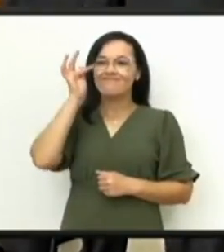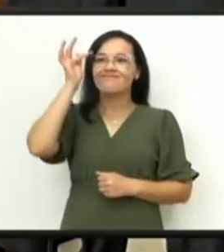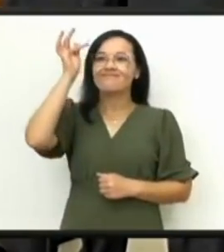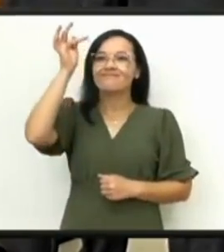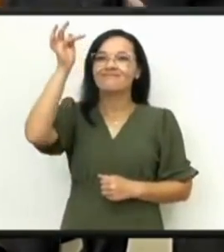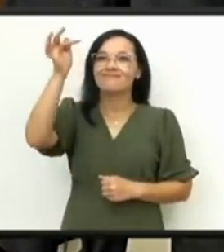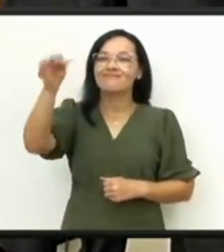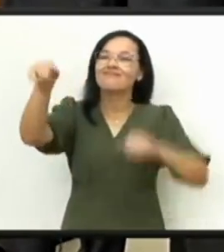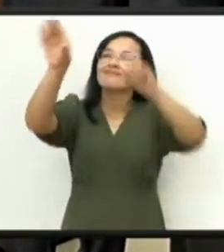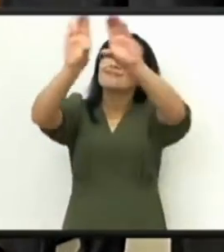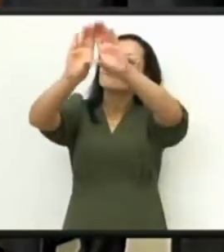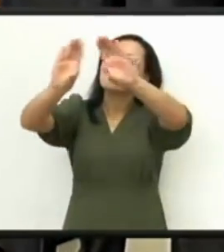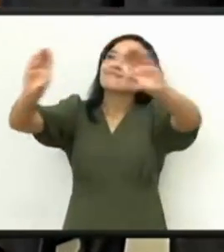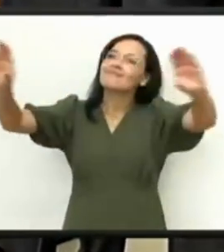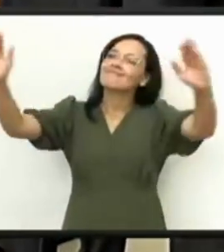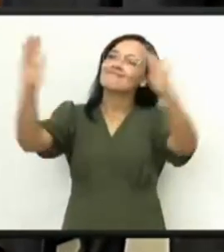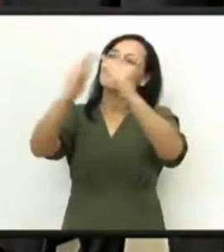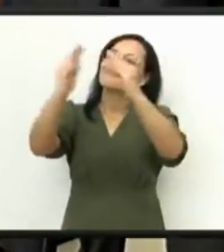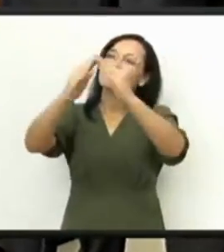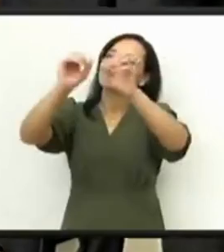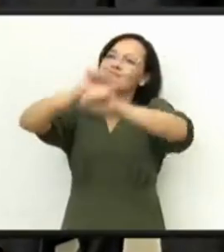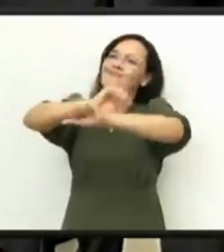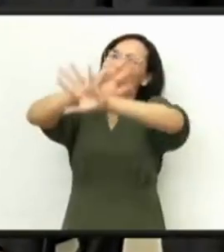chegar ao lar de glória,